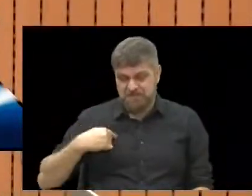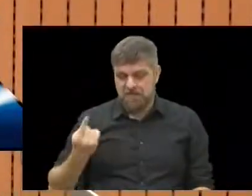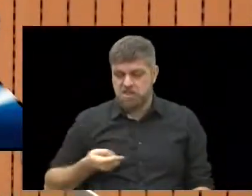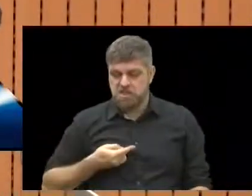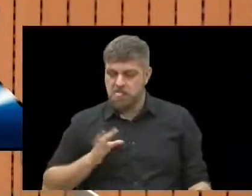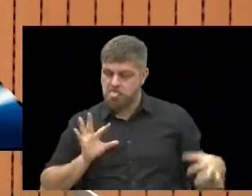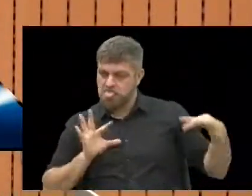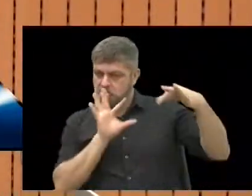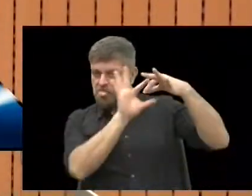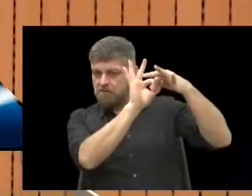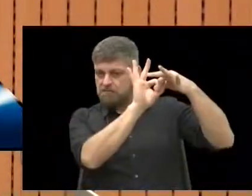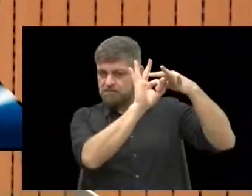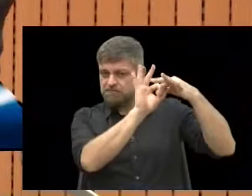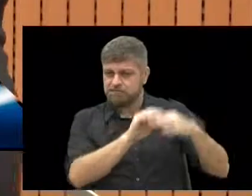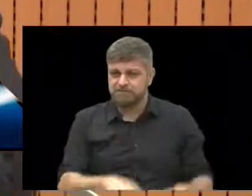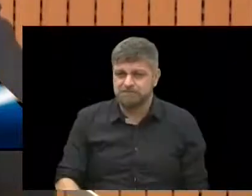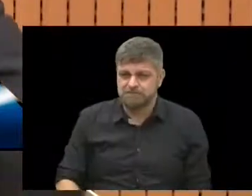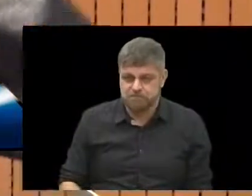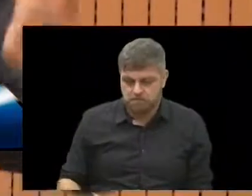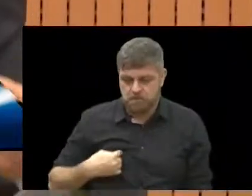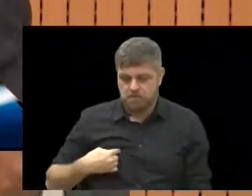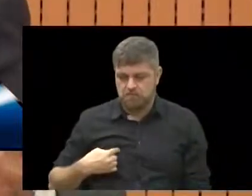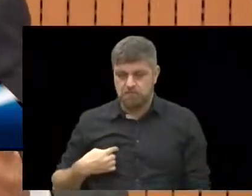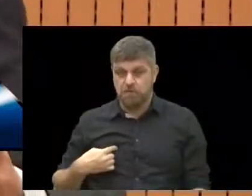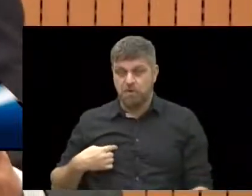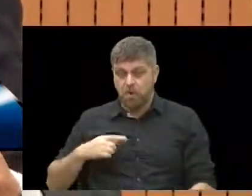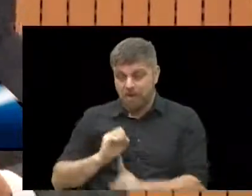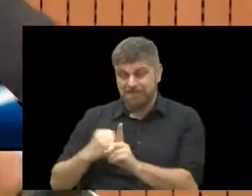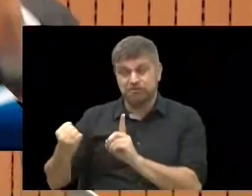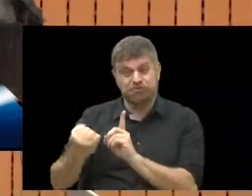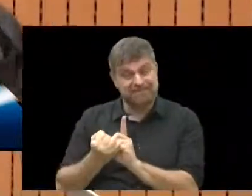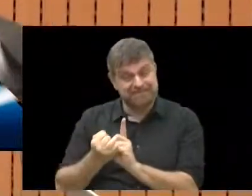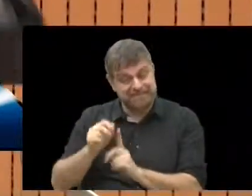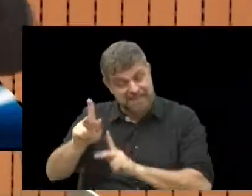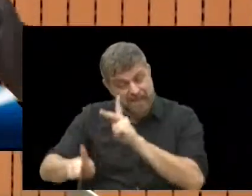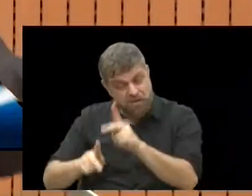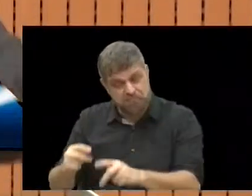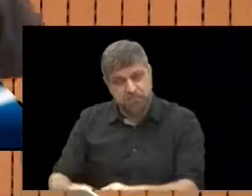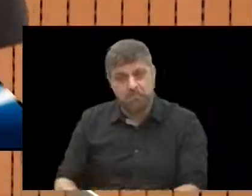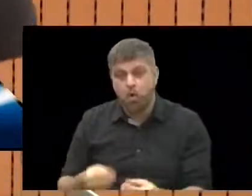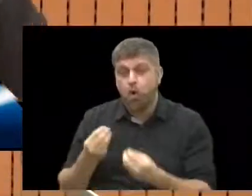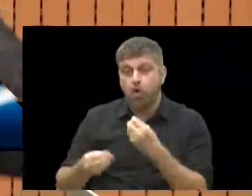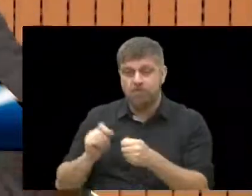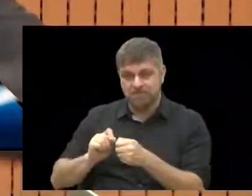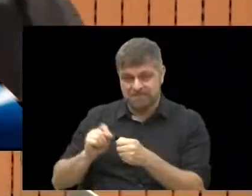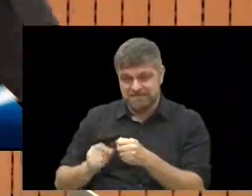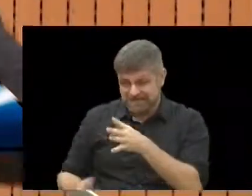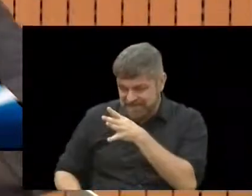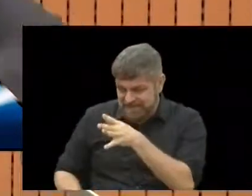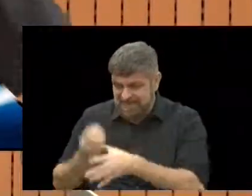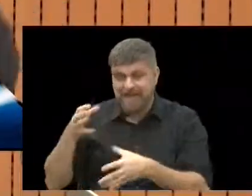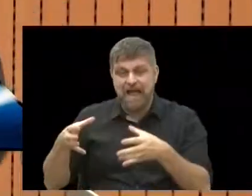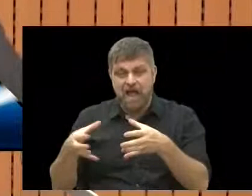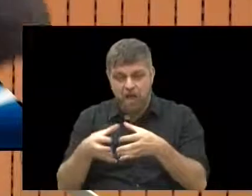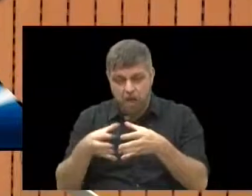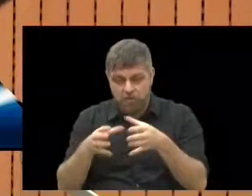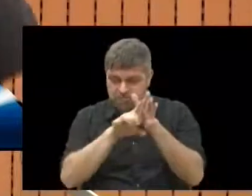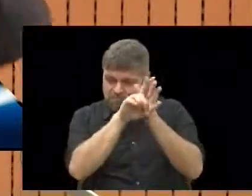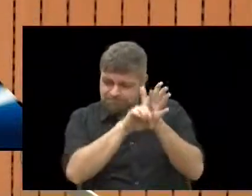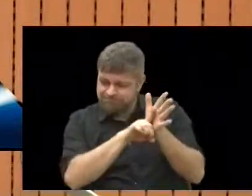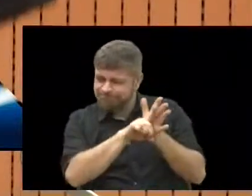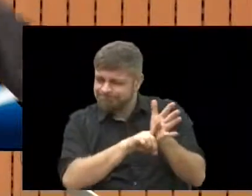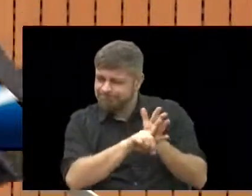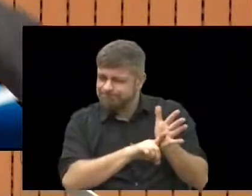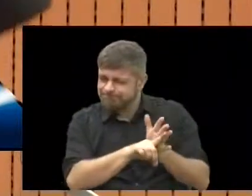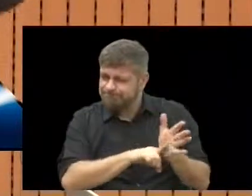de alguma maneira, não por mim, mas pelo público geral, era a abertura de uma comissão parlamentar de inquérito para